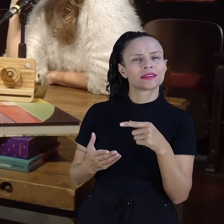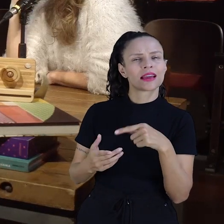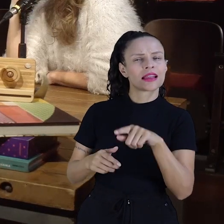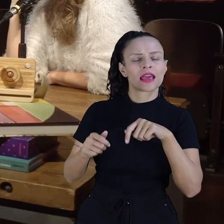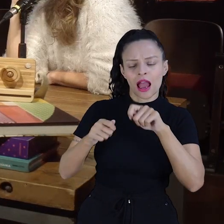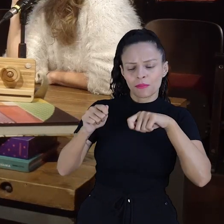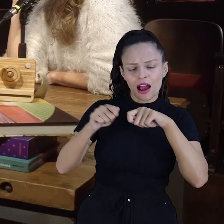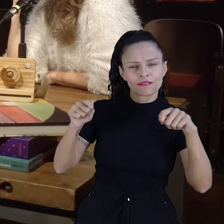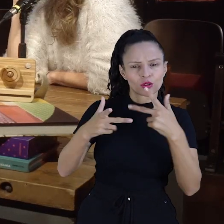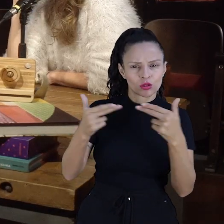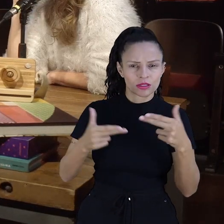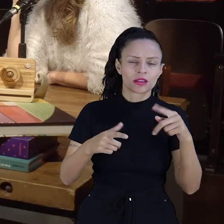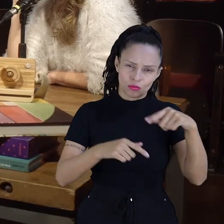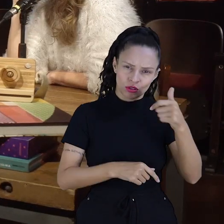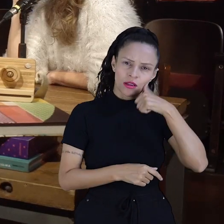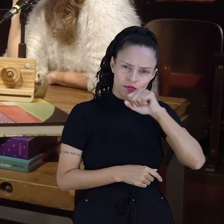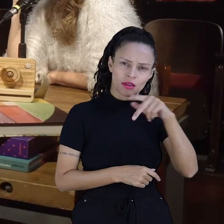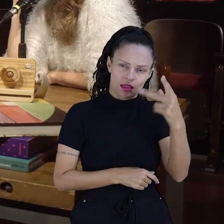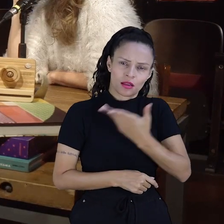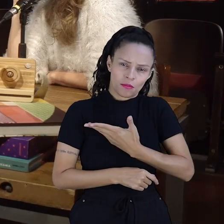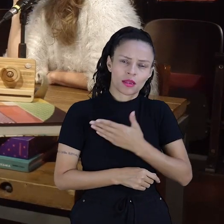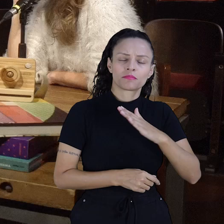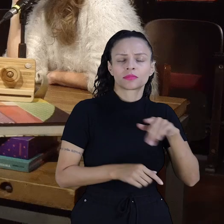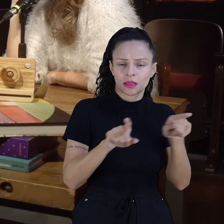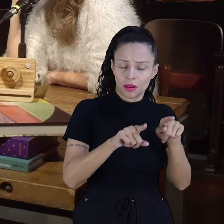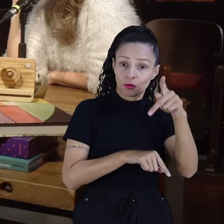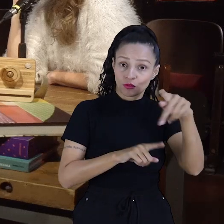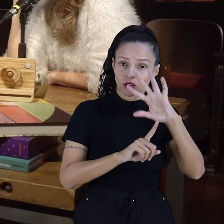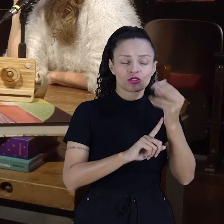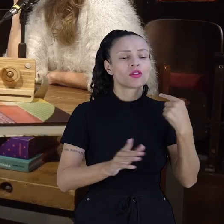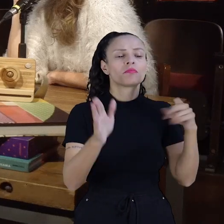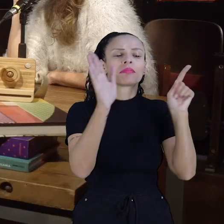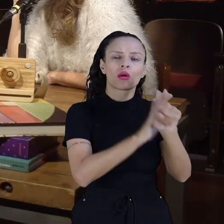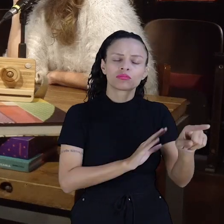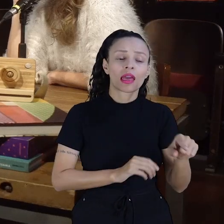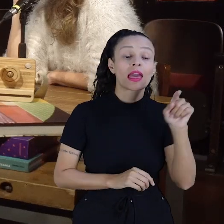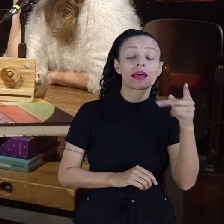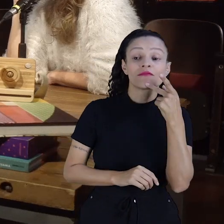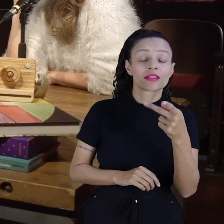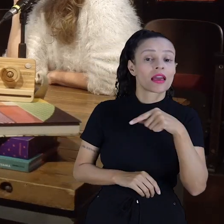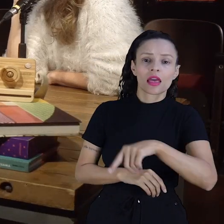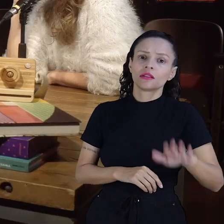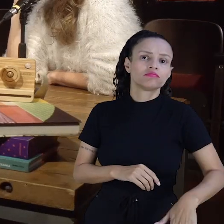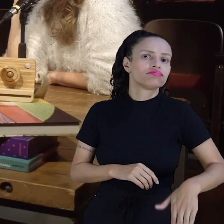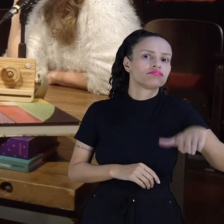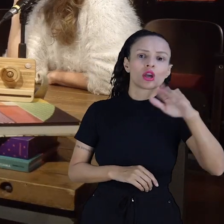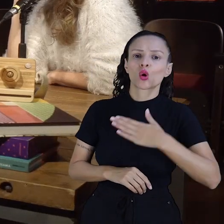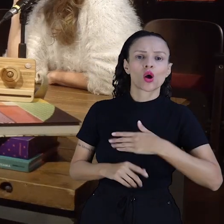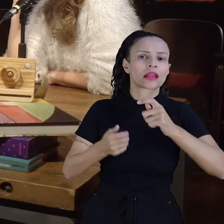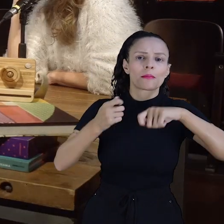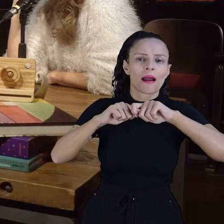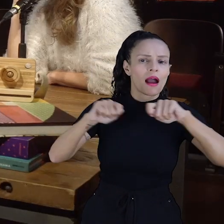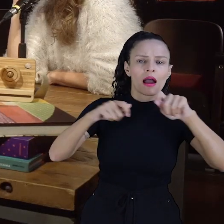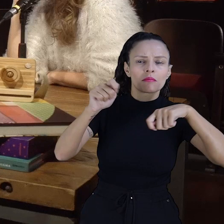amarrava coisas, assim. Depois a mãe dele era minha colega, também era professora de arte. Perguntei para ela disse assim, ele desde pequeno gosta